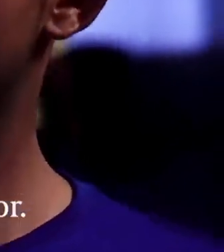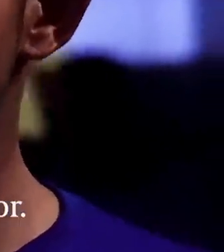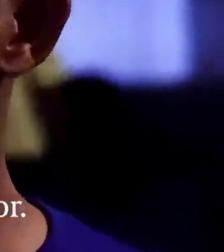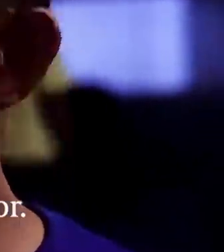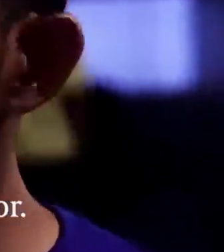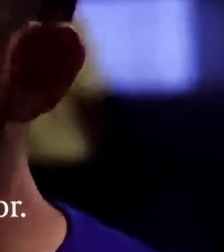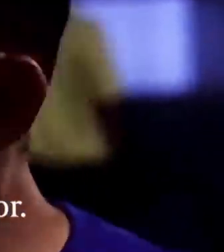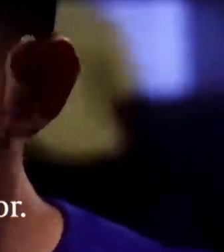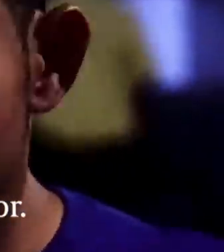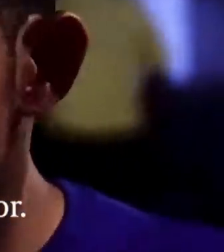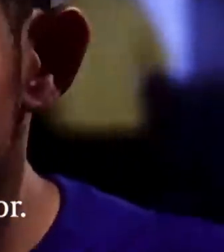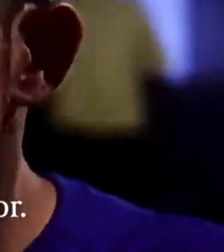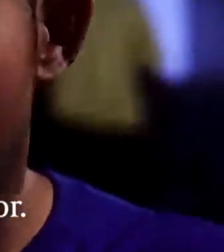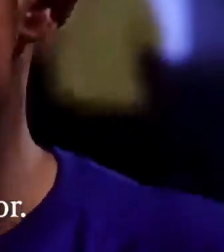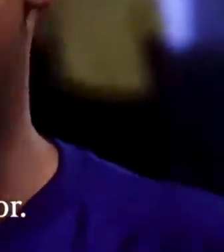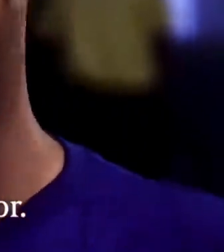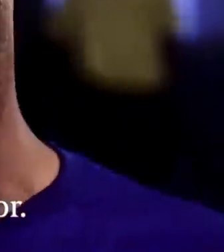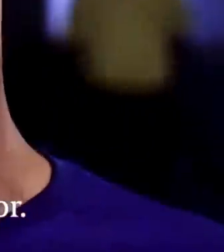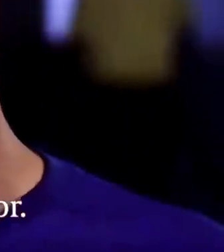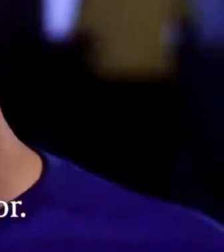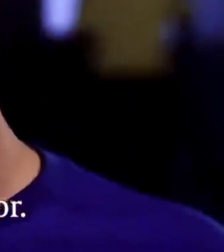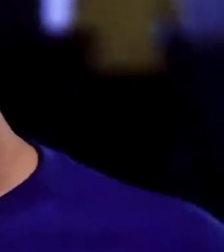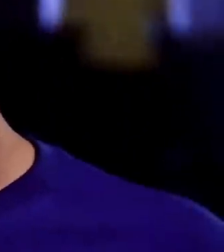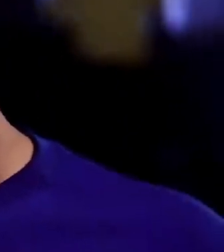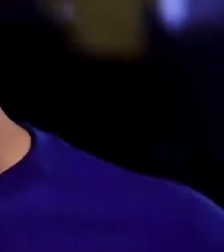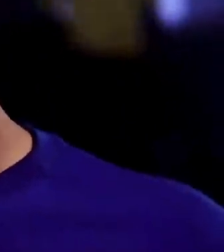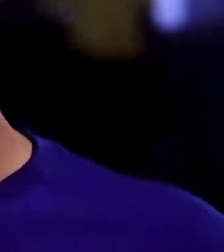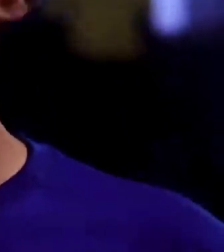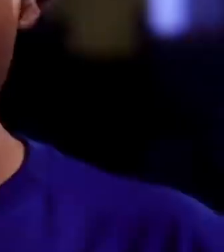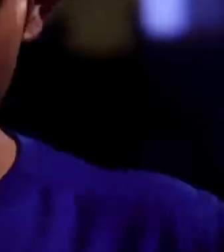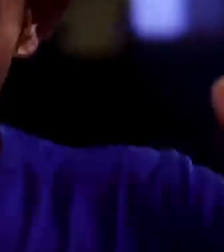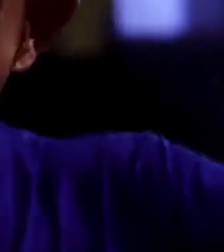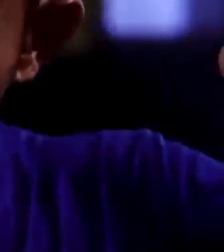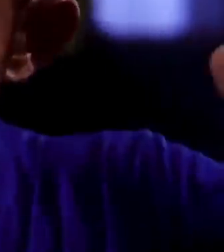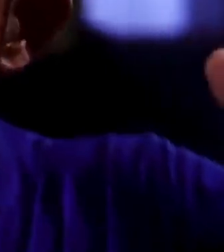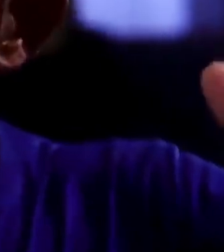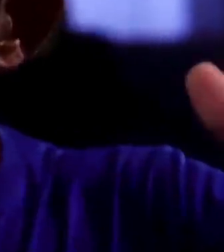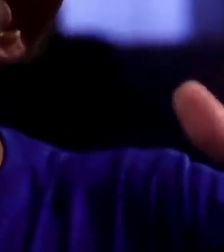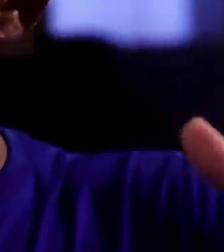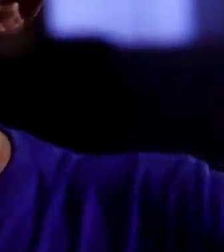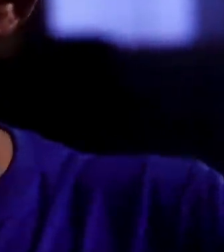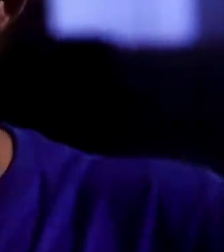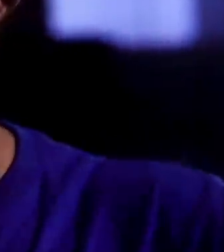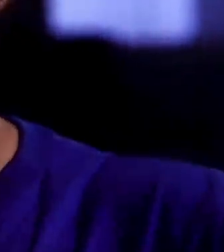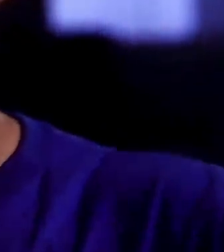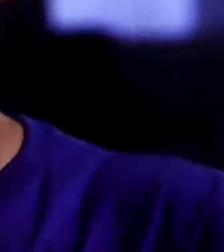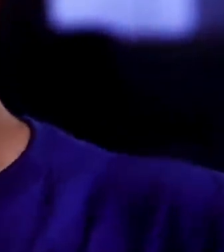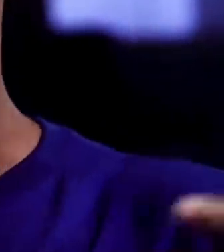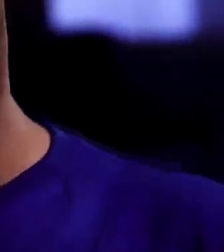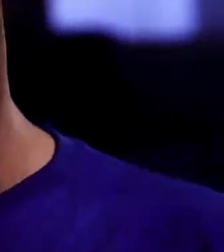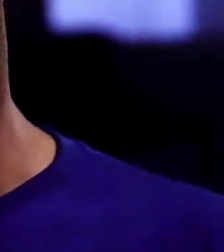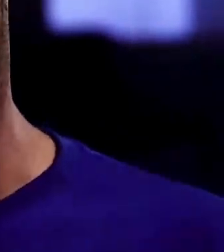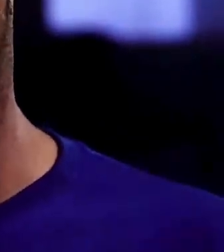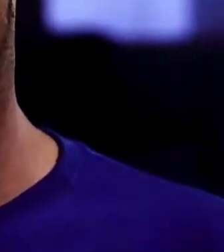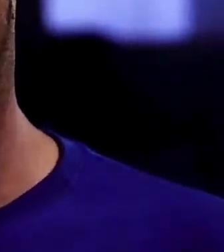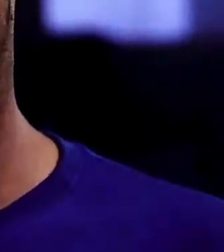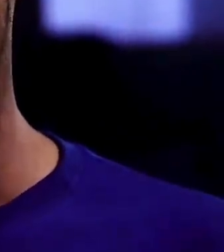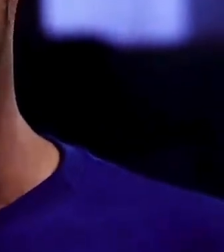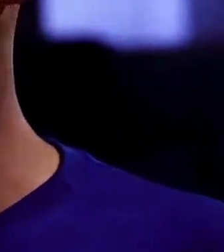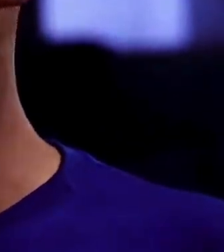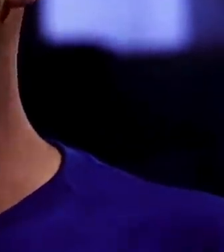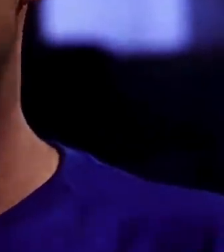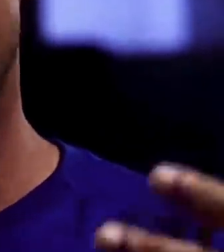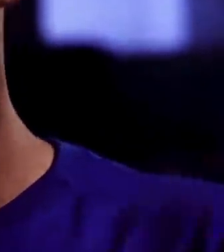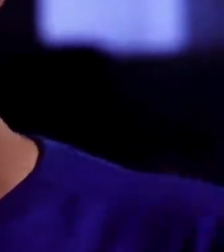olha é muito muito luto ramallo haja um mínimo de título tem que tomar leite completa